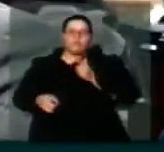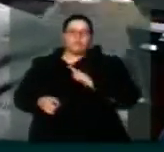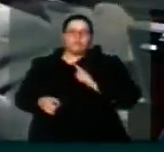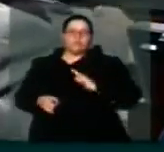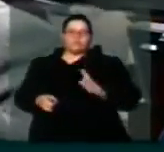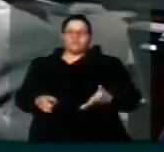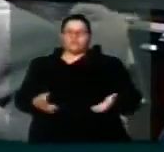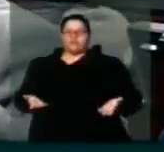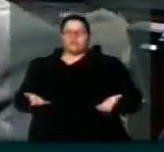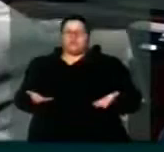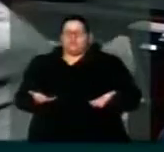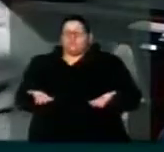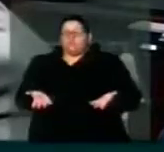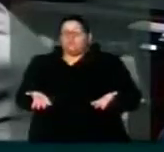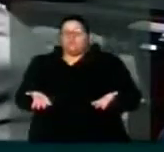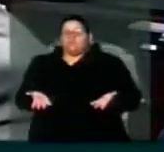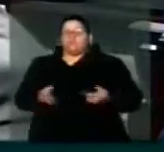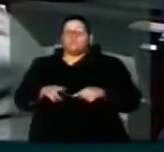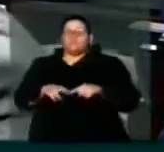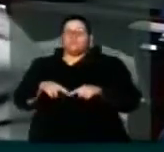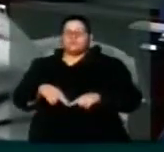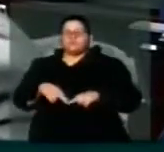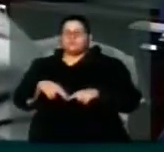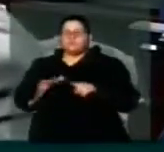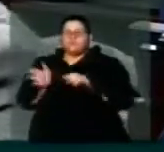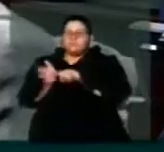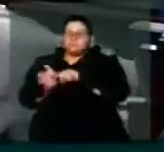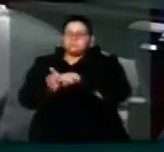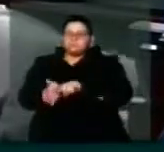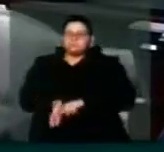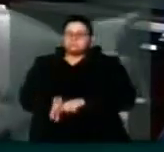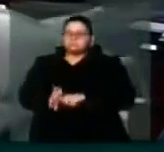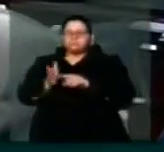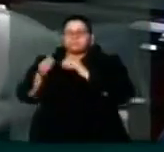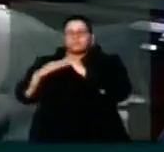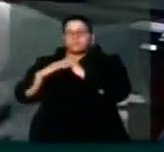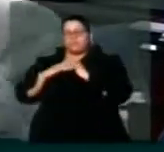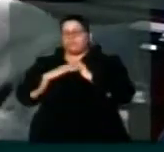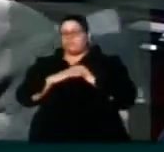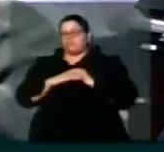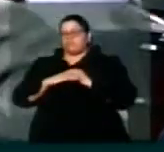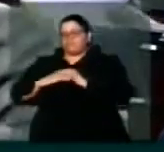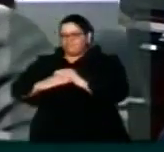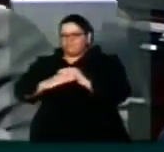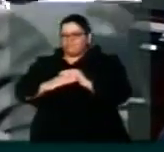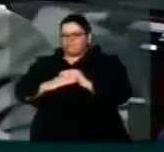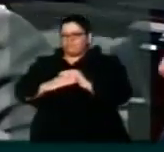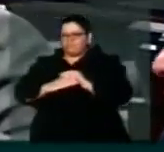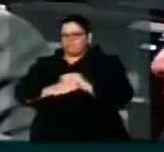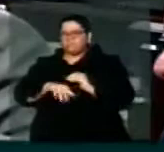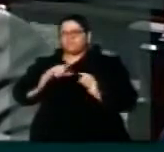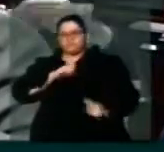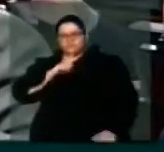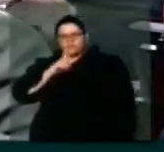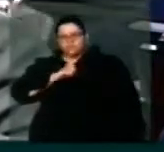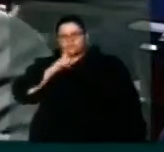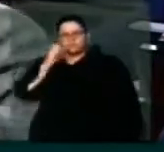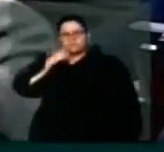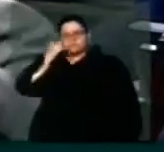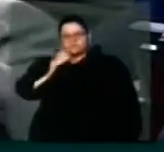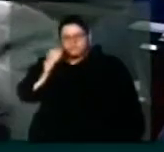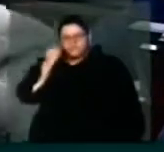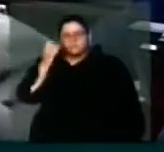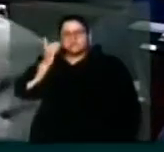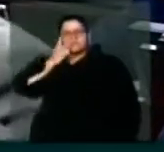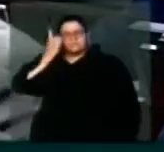investigação. Portanto, a pesquisa tem que ser para todos da mesma forma. Ali tinham deputados e senadores que já poderiam